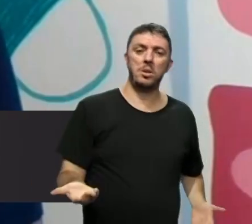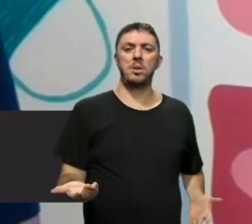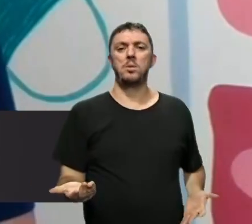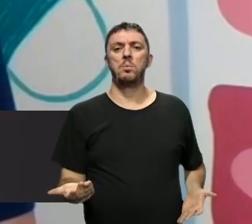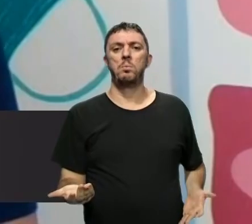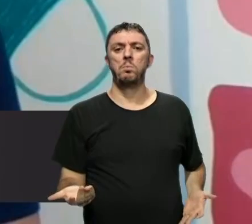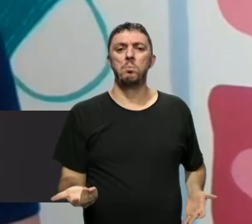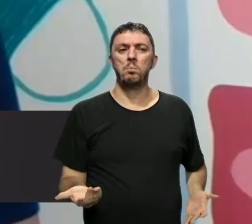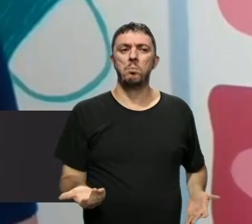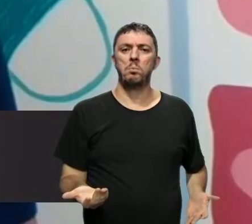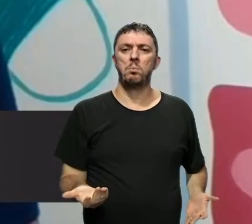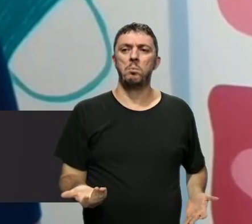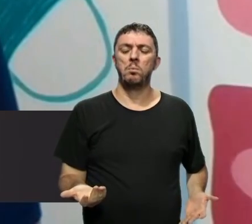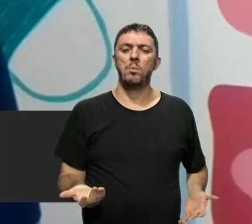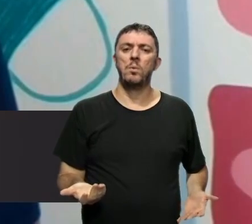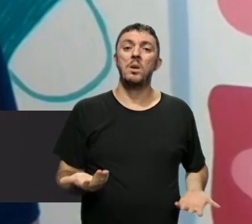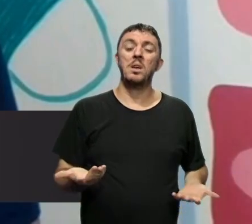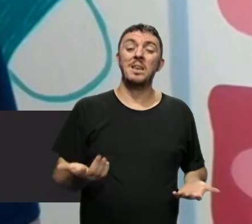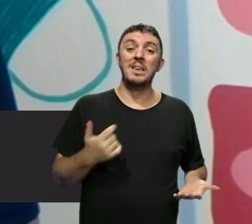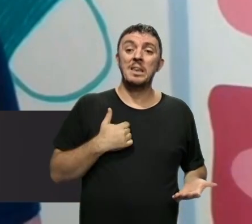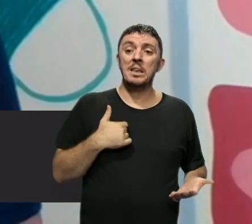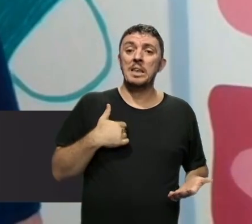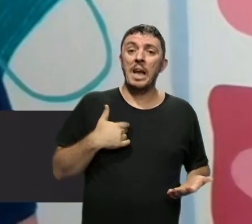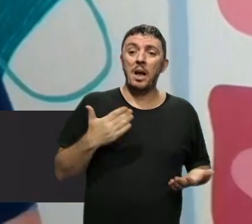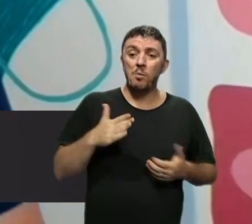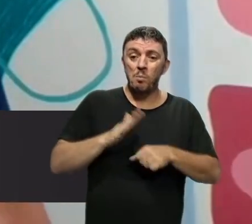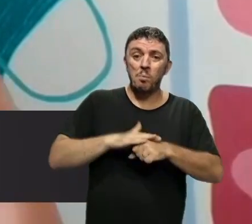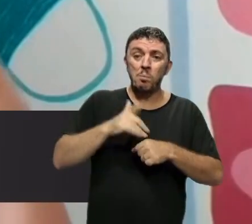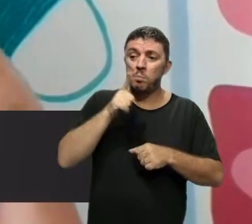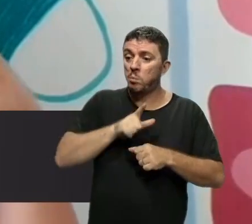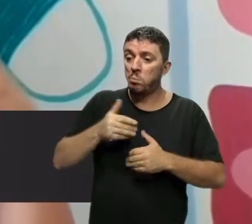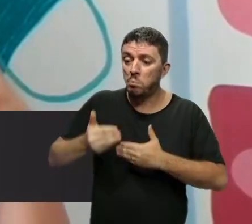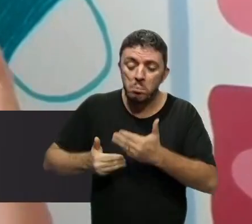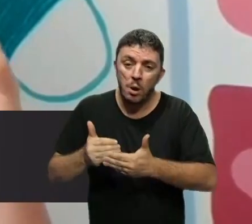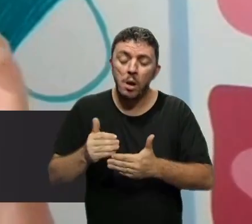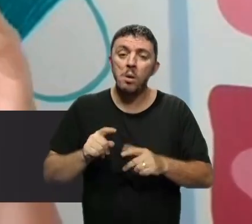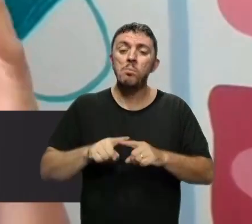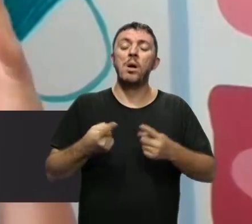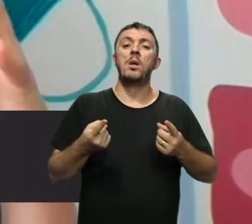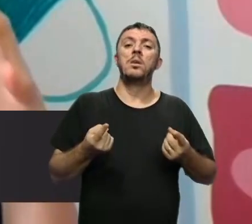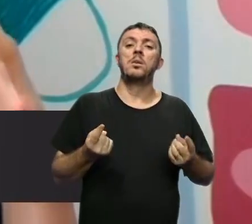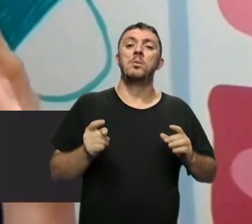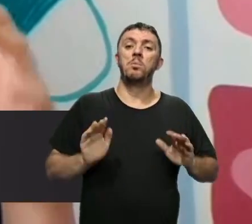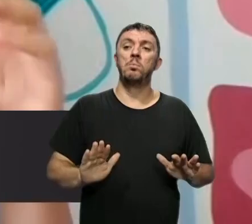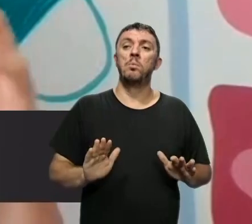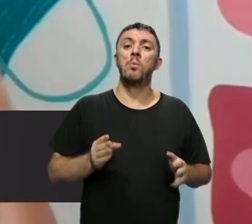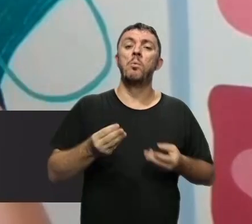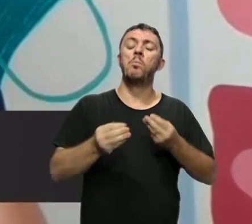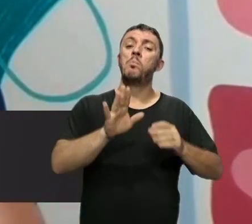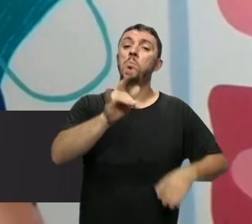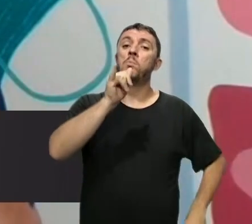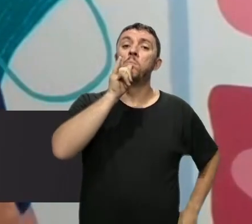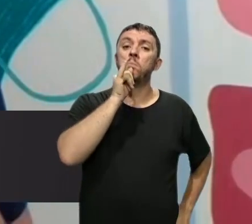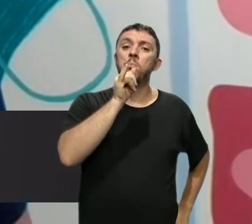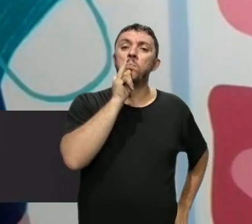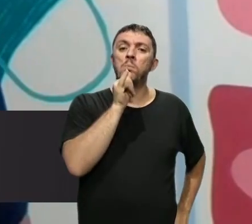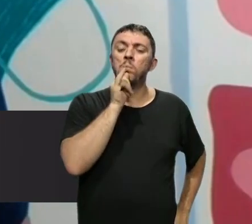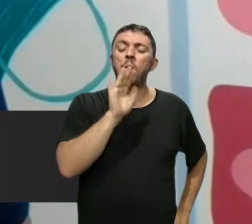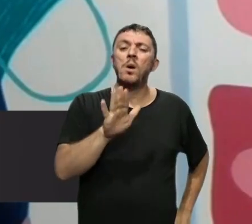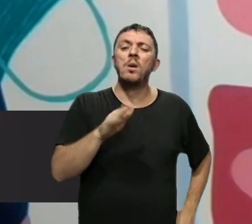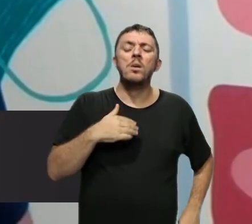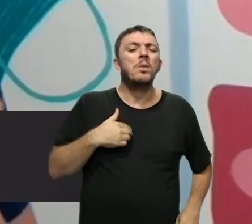fazer grandes ações agora, como é que eu consigo, por exemplo, começar com